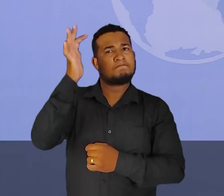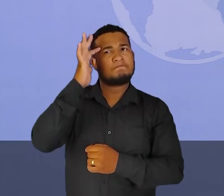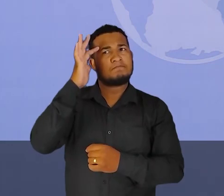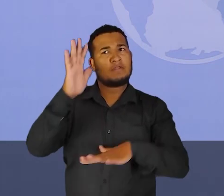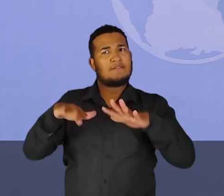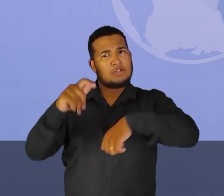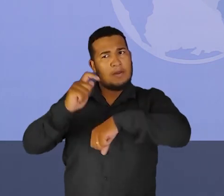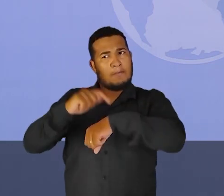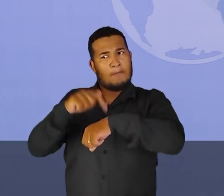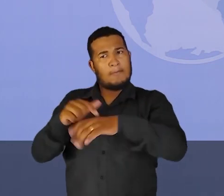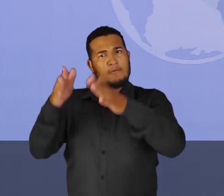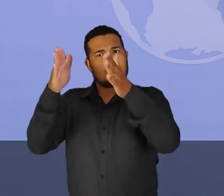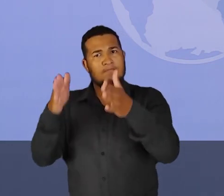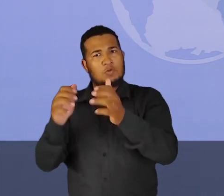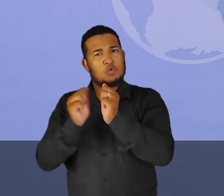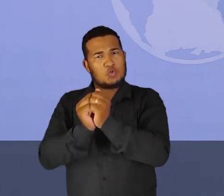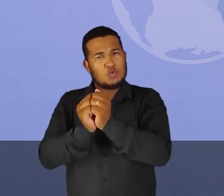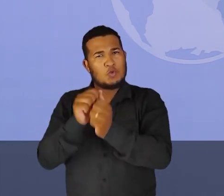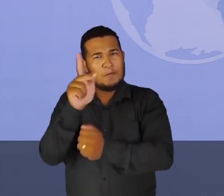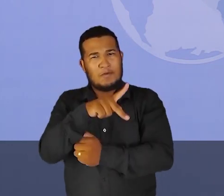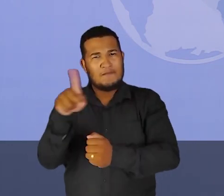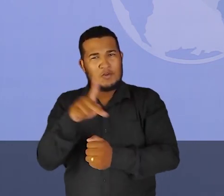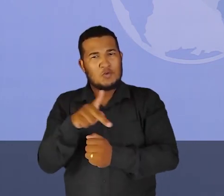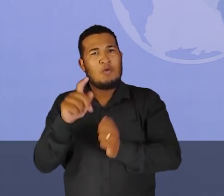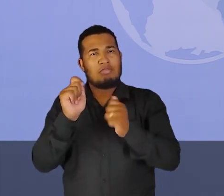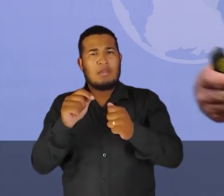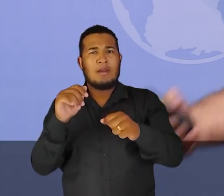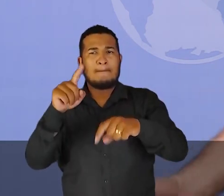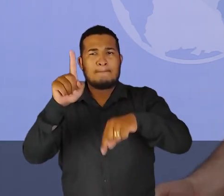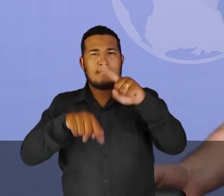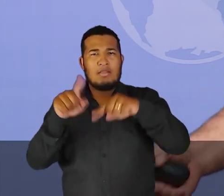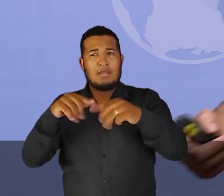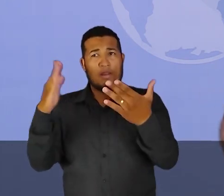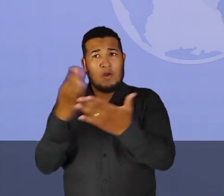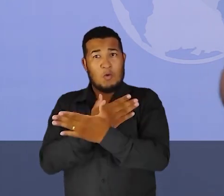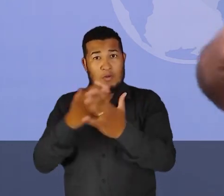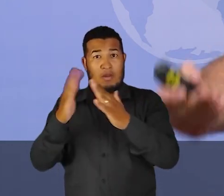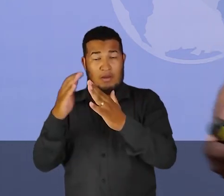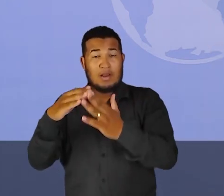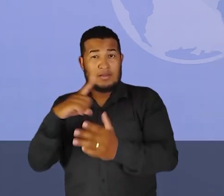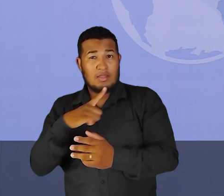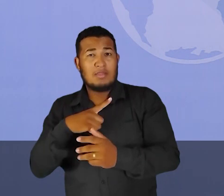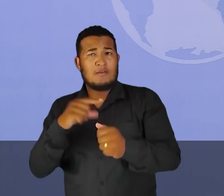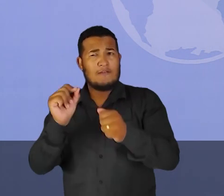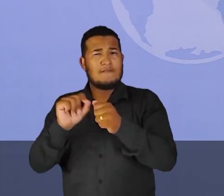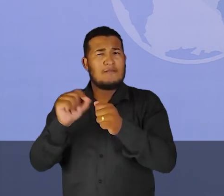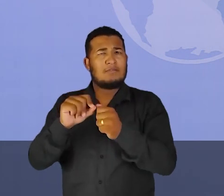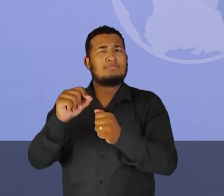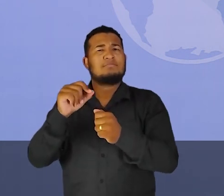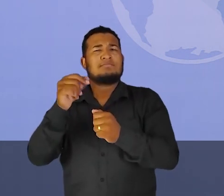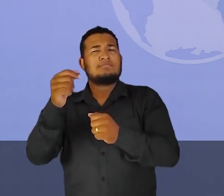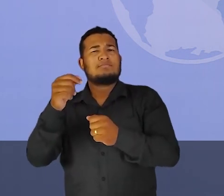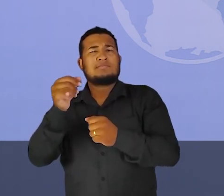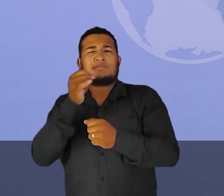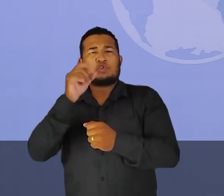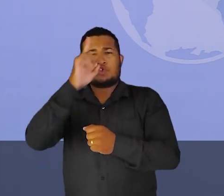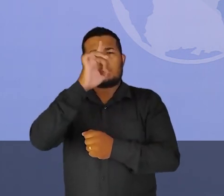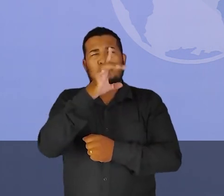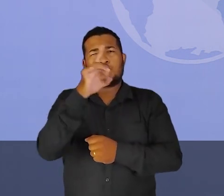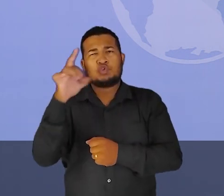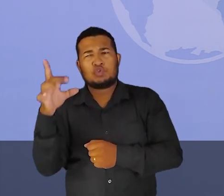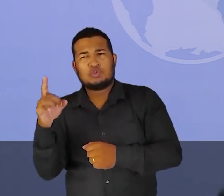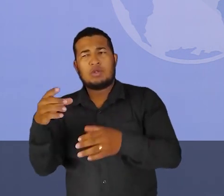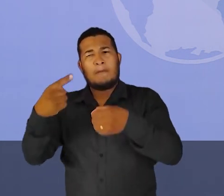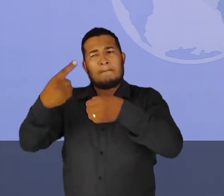algum momento que você, junto com o professor, trazer alguns materiais que você tem na sua casa, que você pratica, que vivencia dentro do seu bairro, na